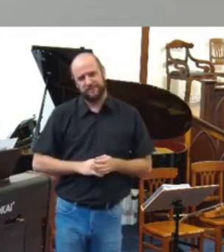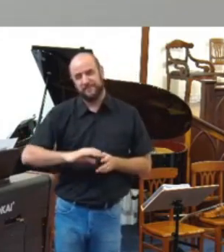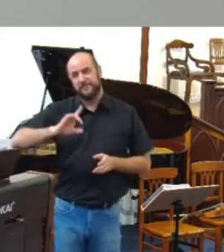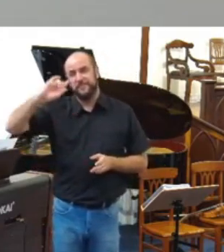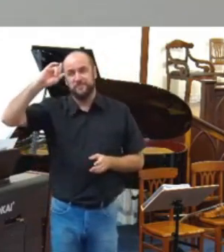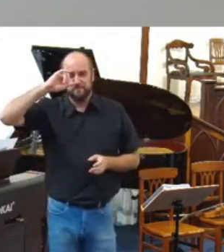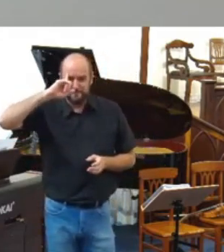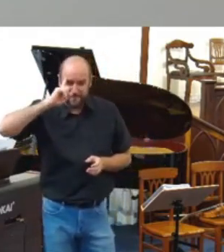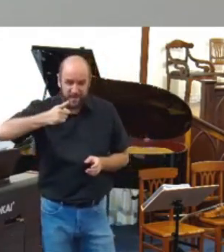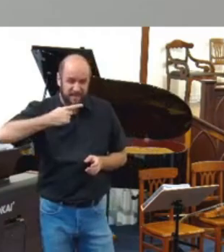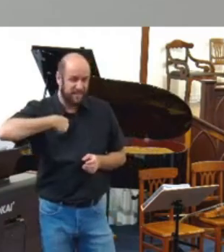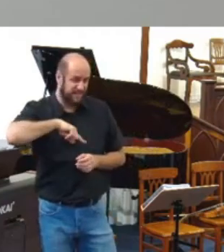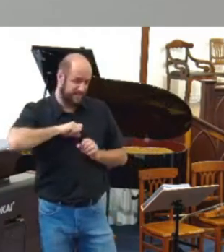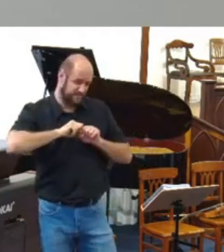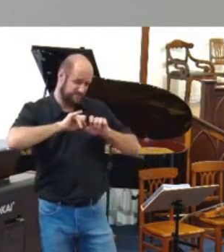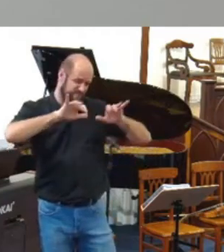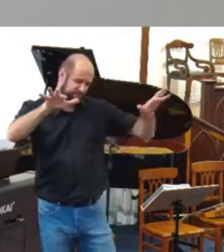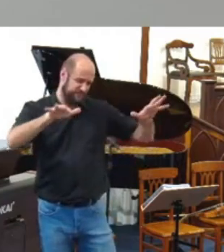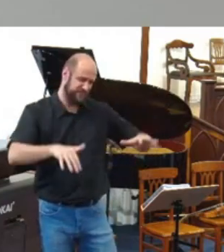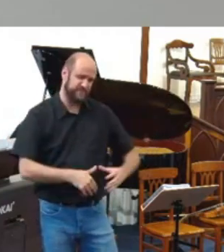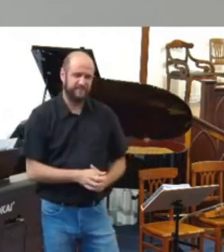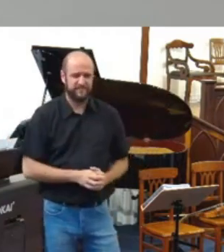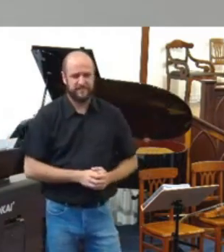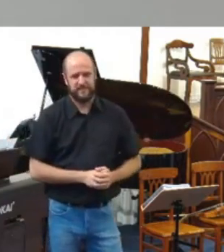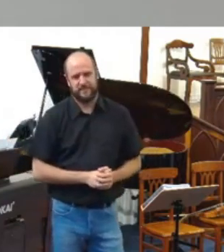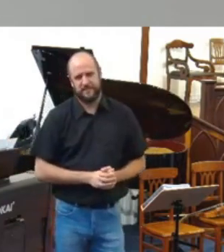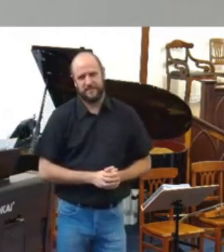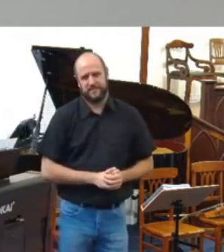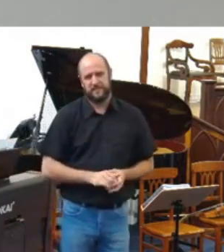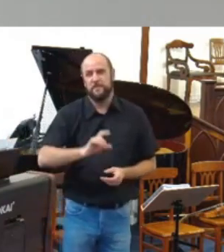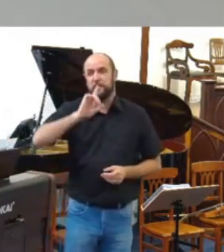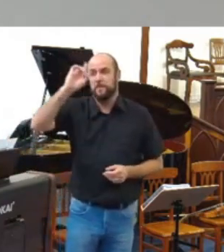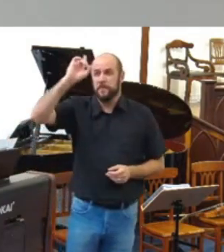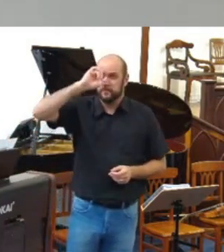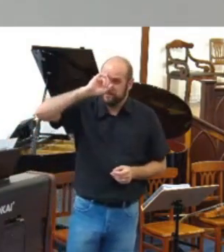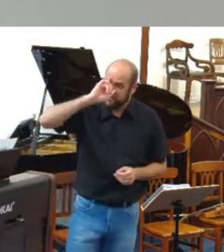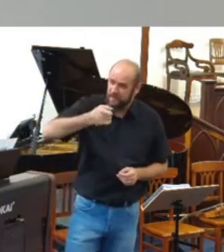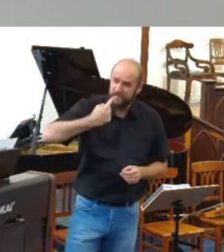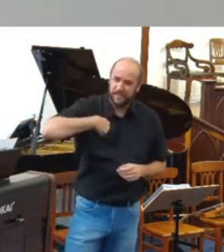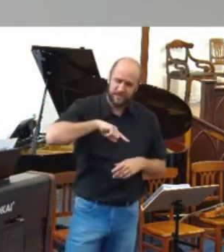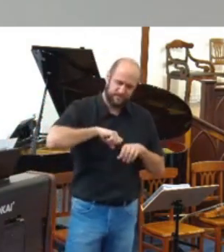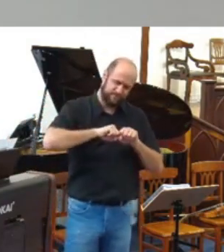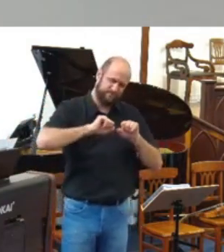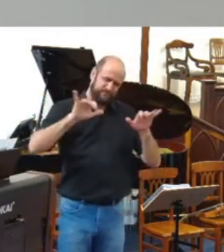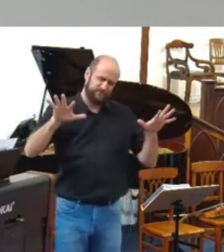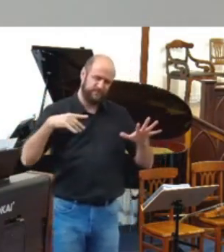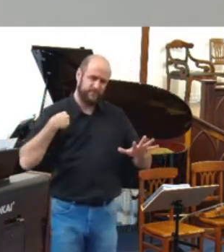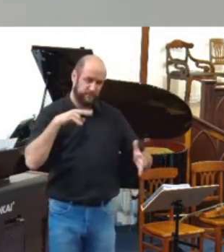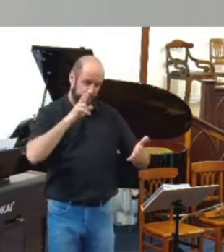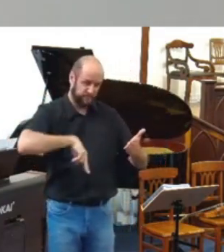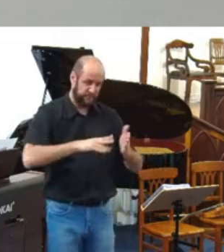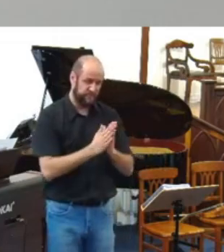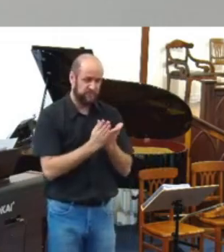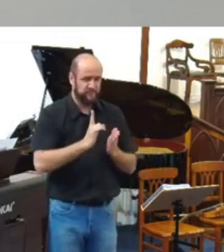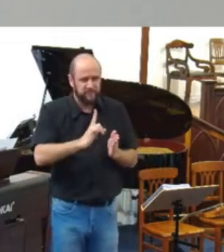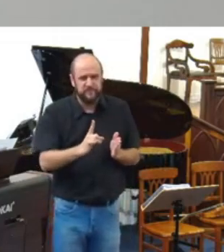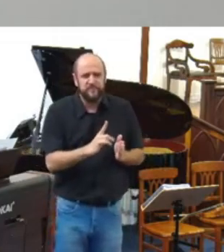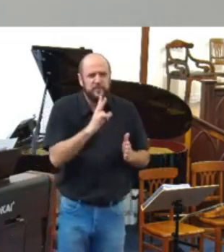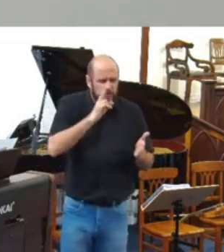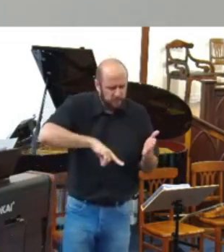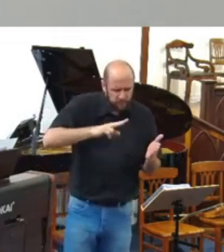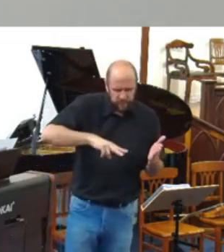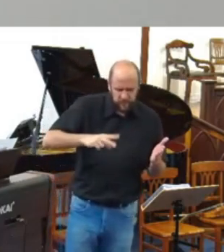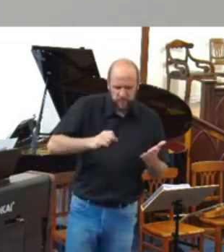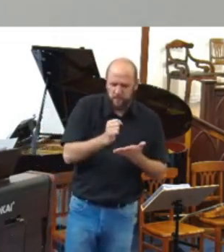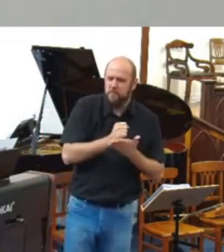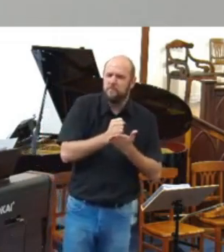enviados. Nós somos os enviados. Quando eu procuro nas Escrituras, eu vejo várias passagens dando base